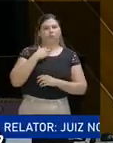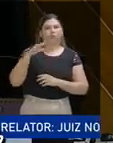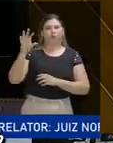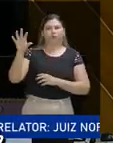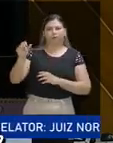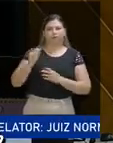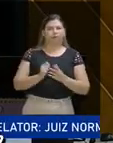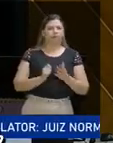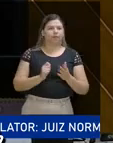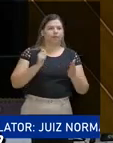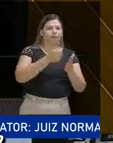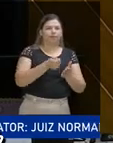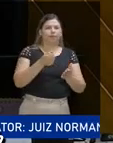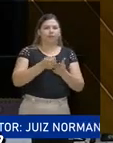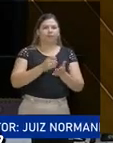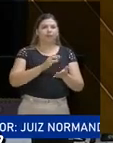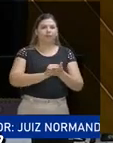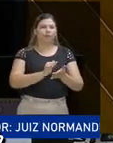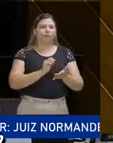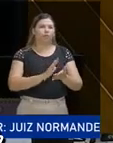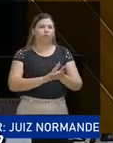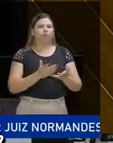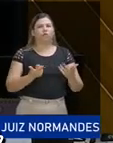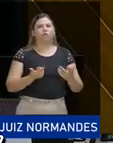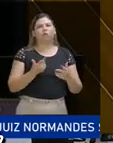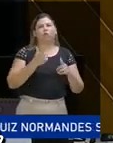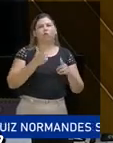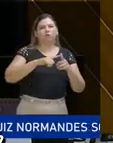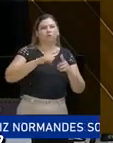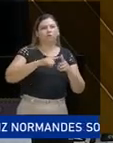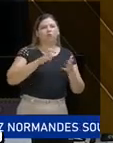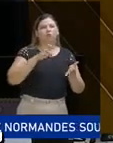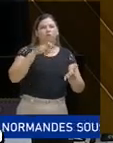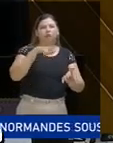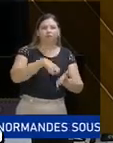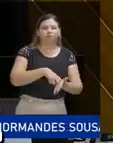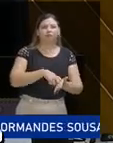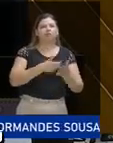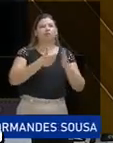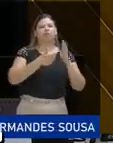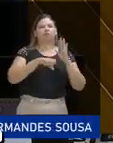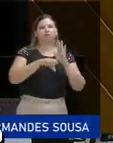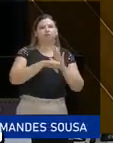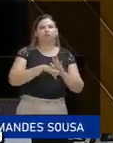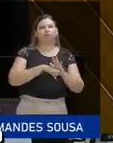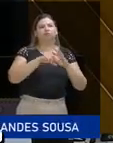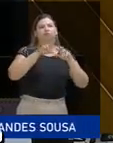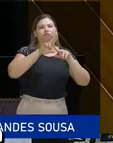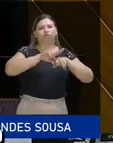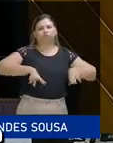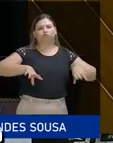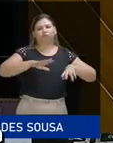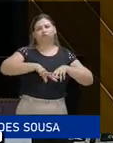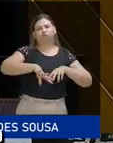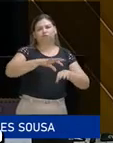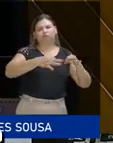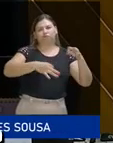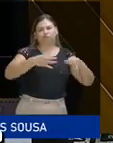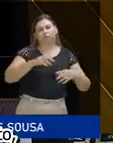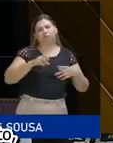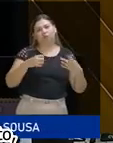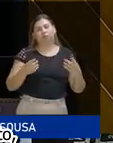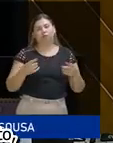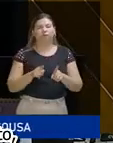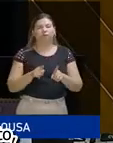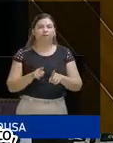multas relativas a atos infracionais, ilícitos penais, administrativos ou eleitorais, ou para a quitação